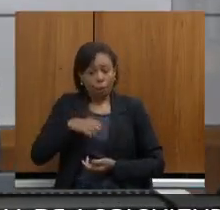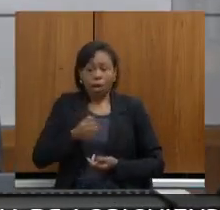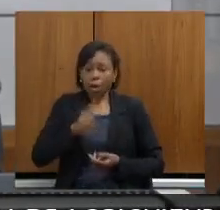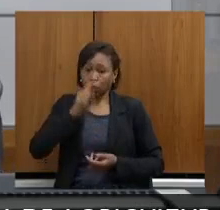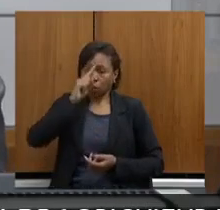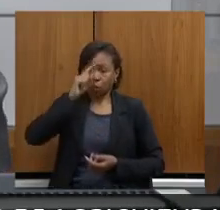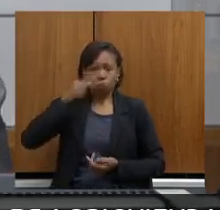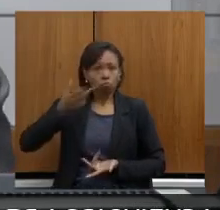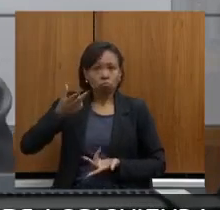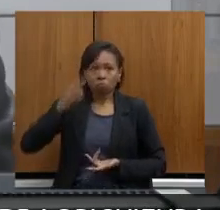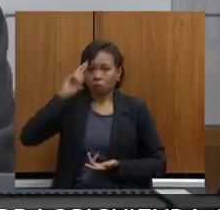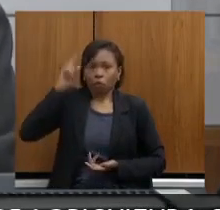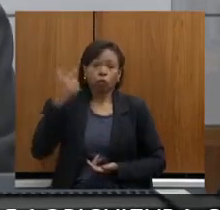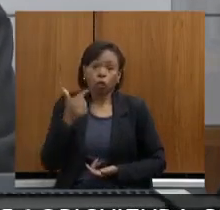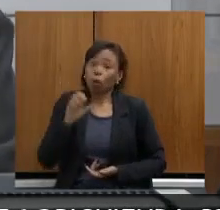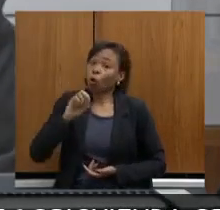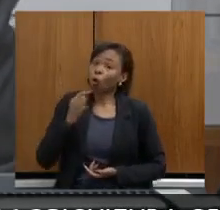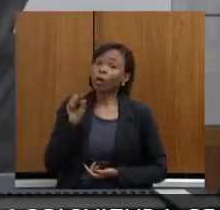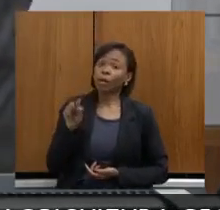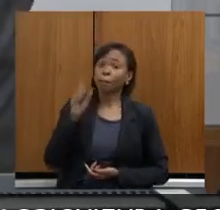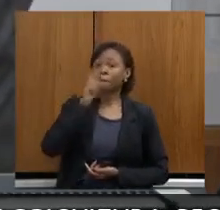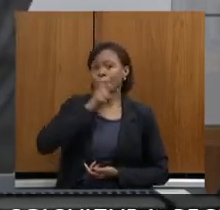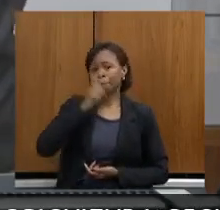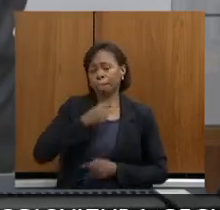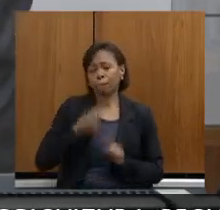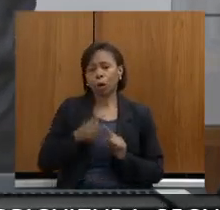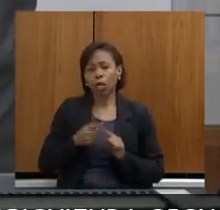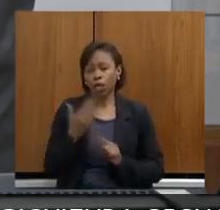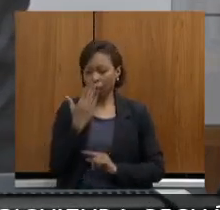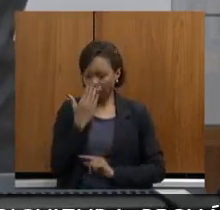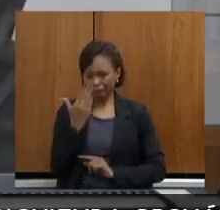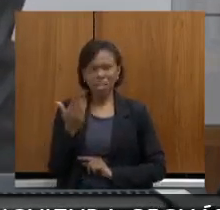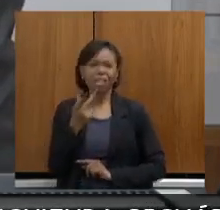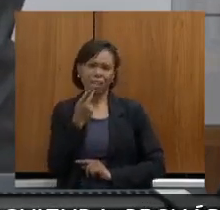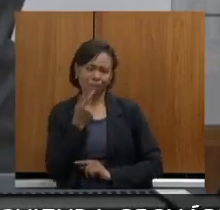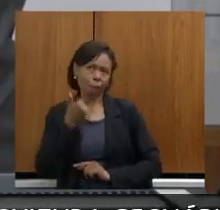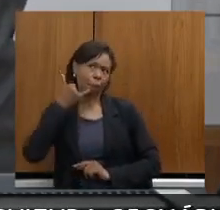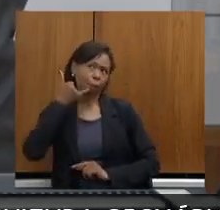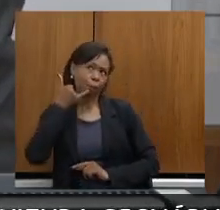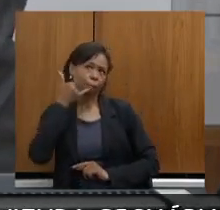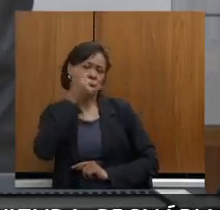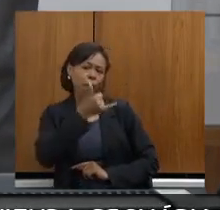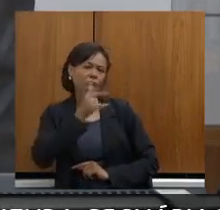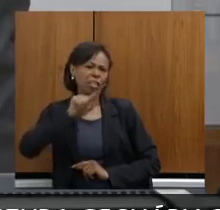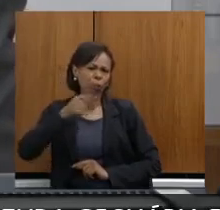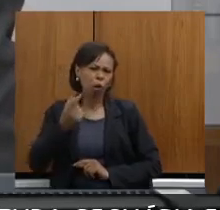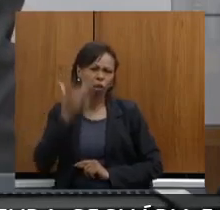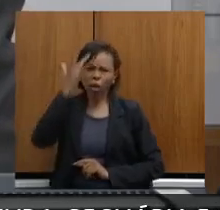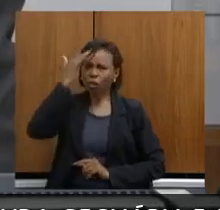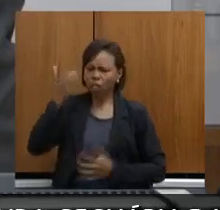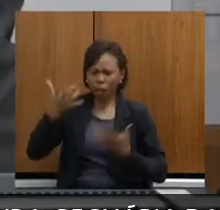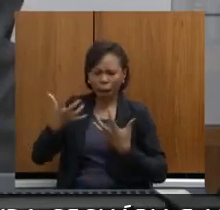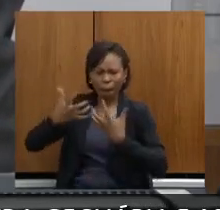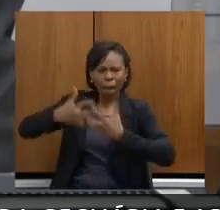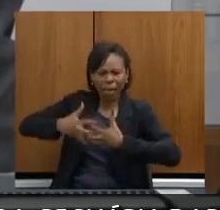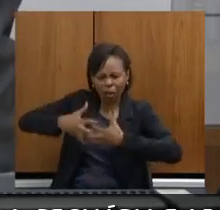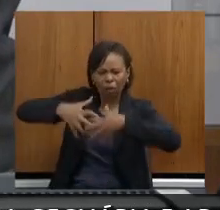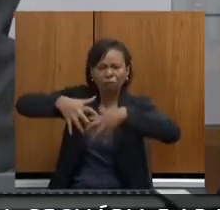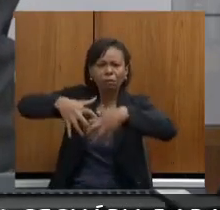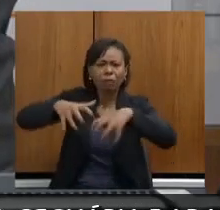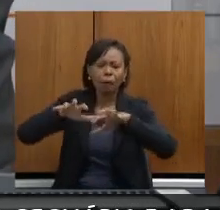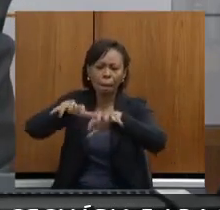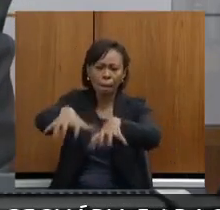mentiroso porque na nossa frente e ele fez essa ligação e no outro dia as marcas estavam lá para destruir o vertedor da barragem lá